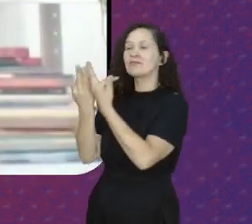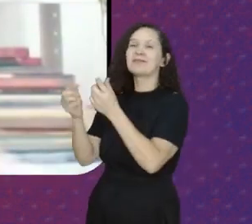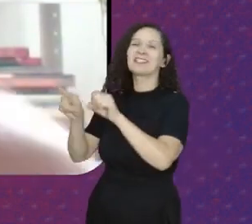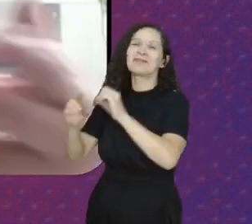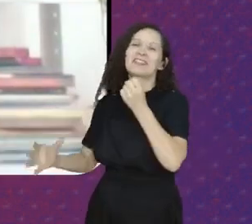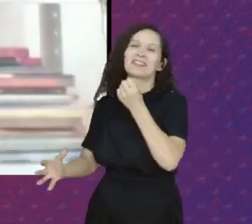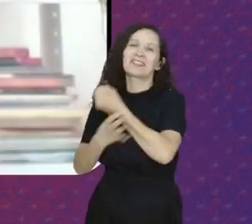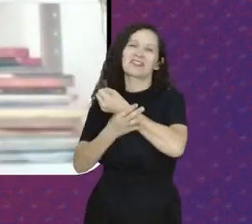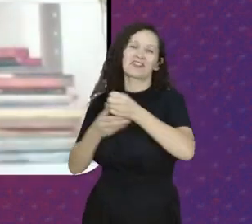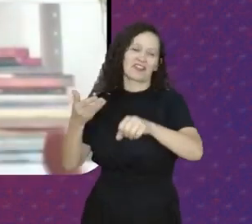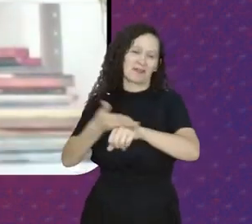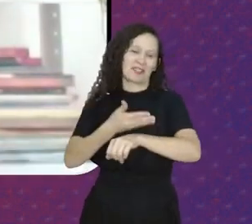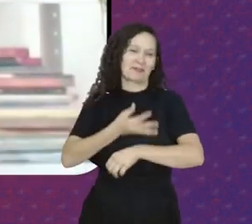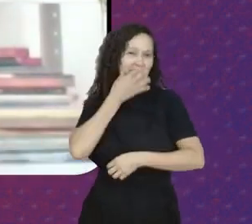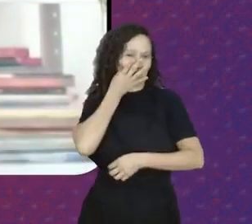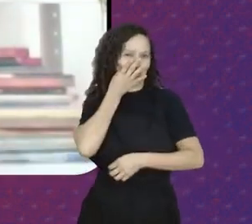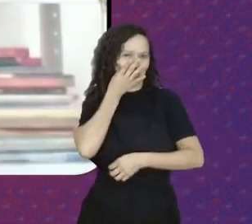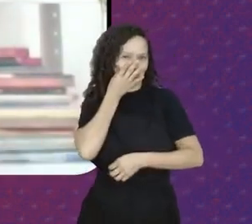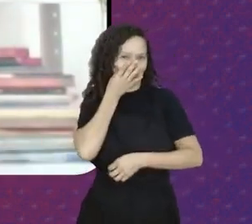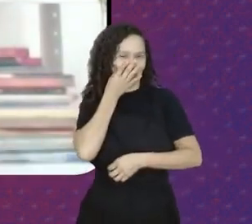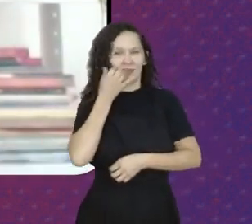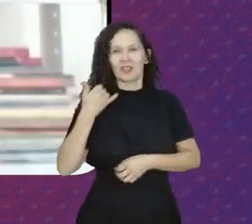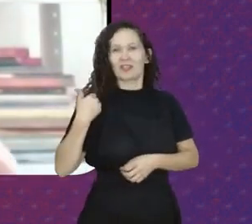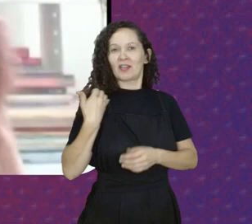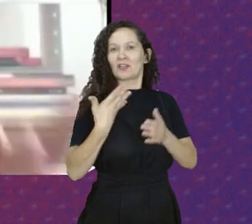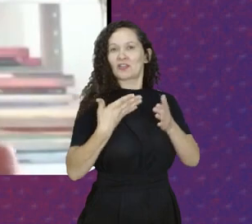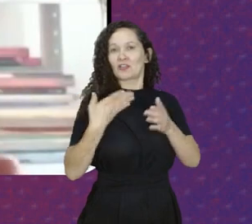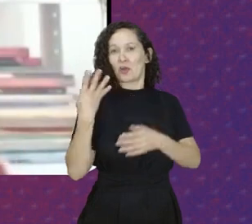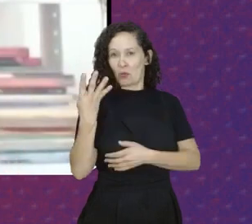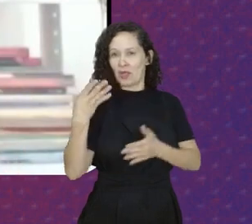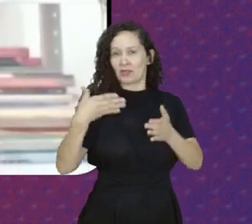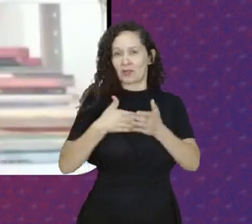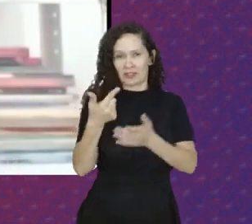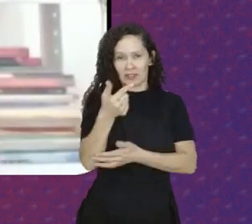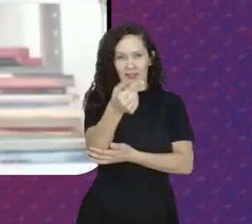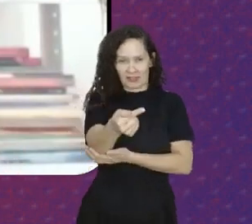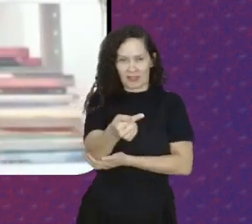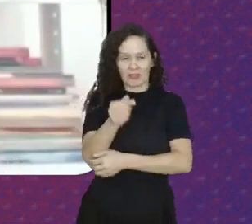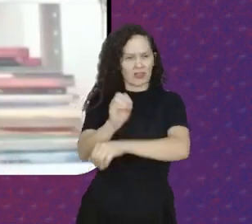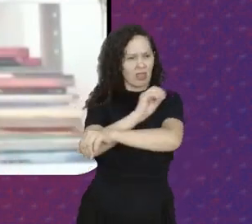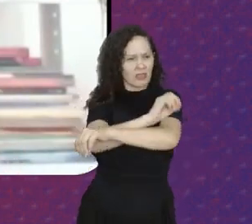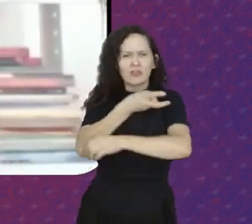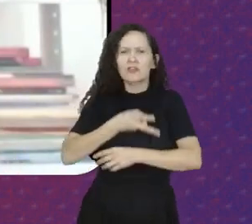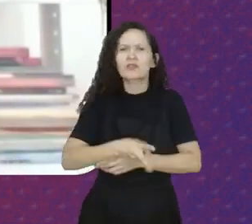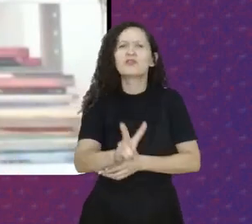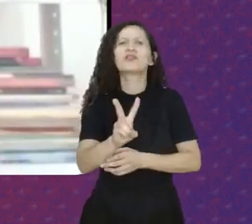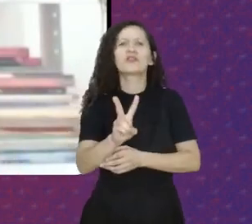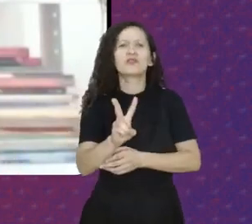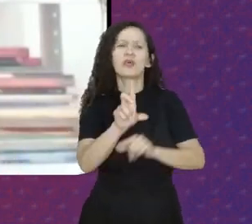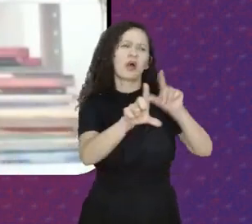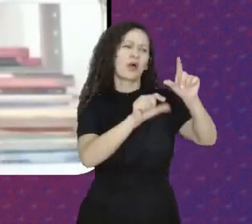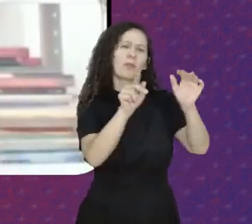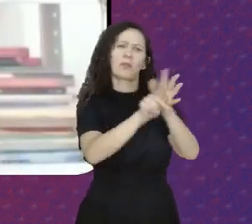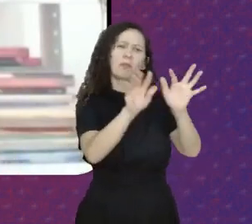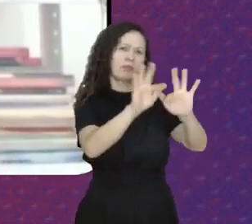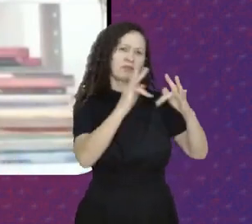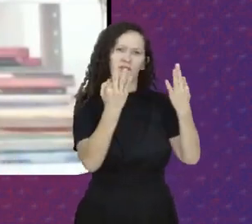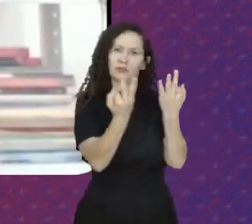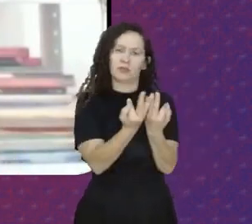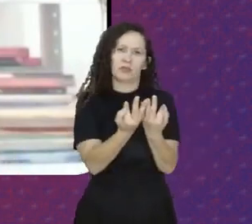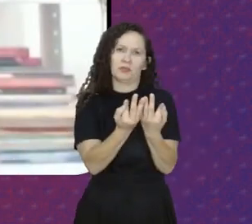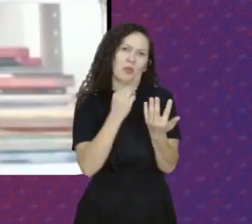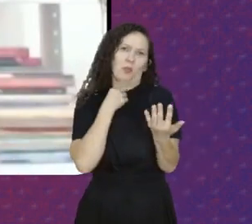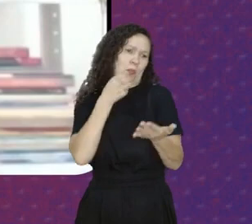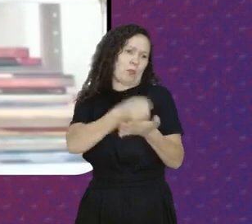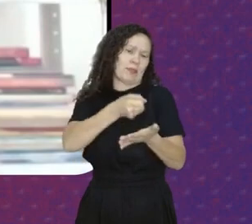das crianças desde a pré-escola dos 4 anos de idade. A creche, ela continua a opção da família. Nós não